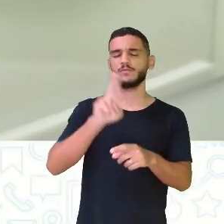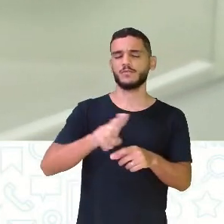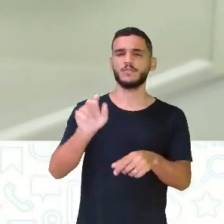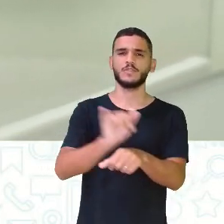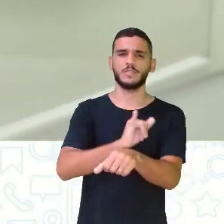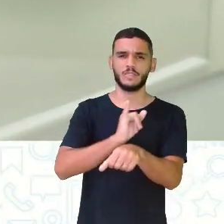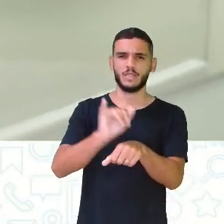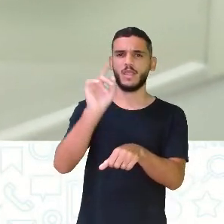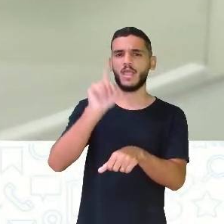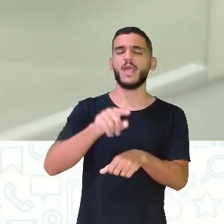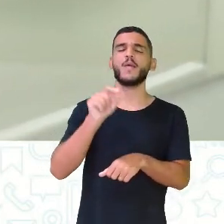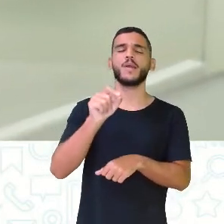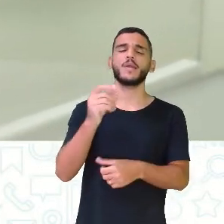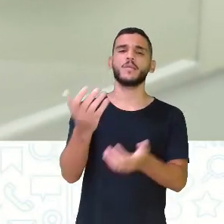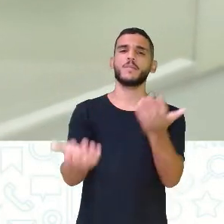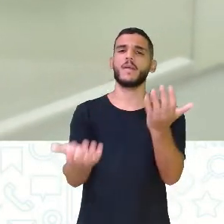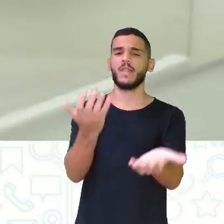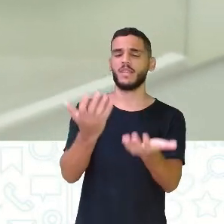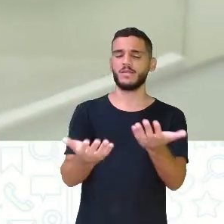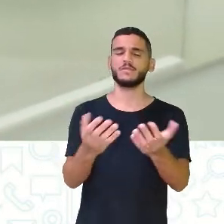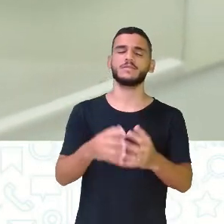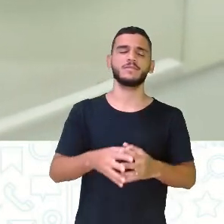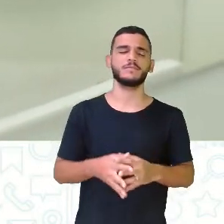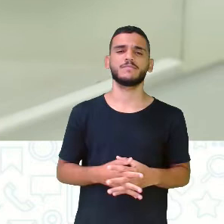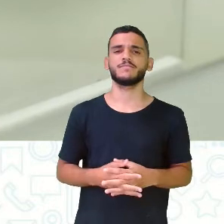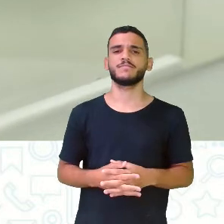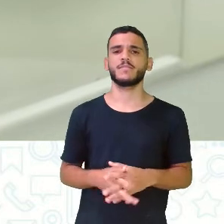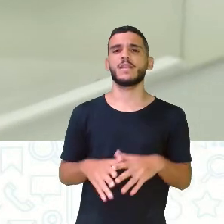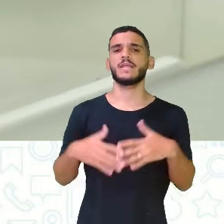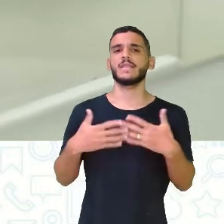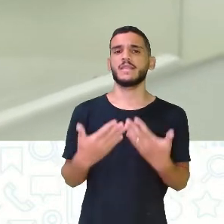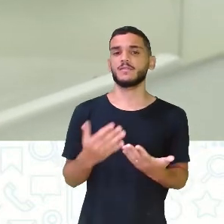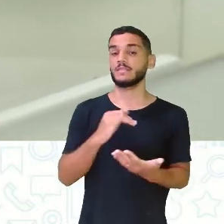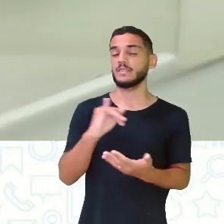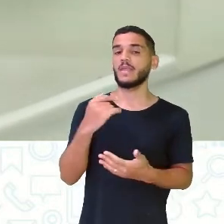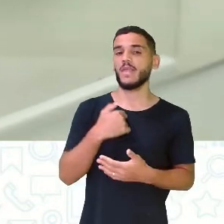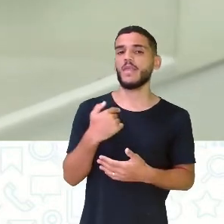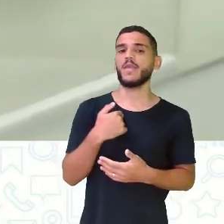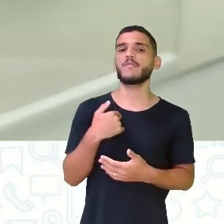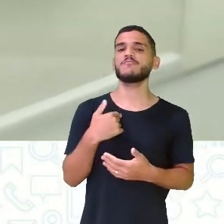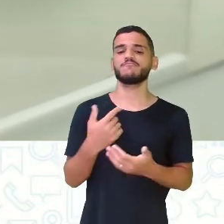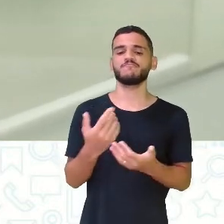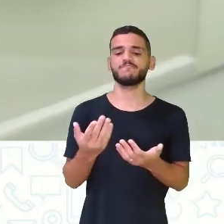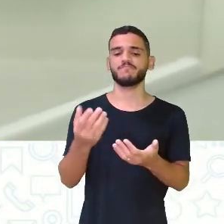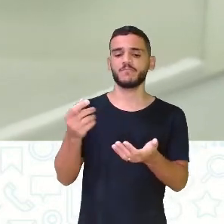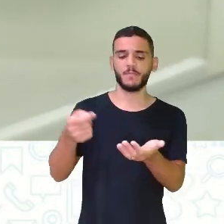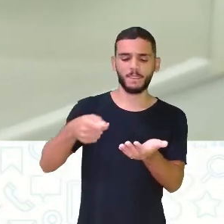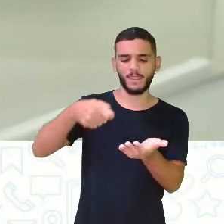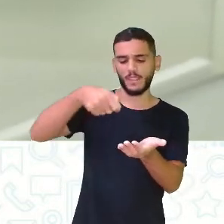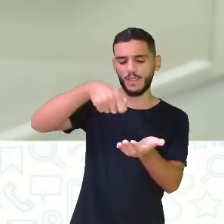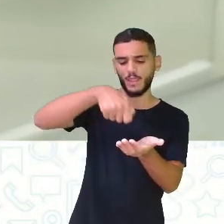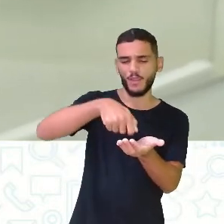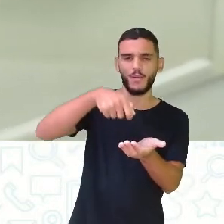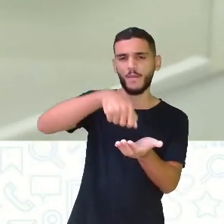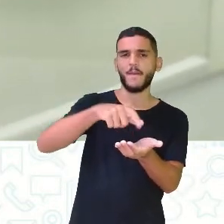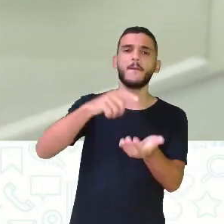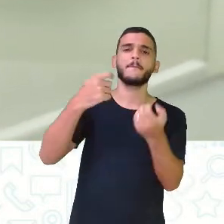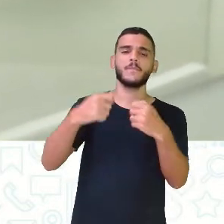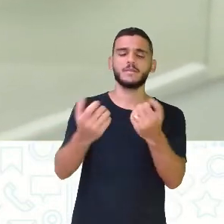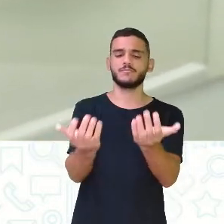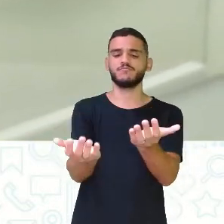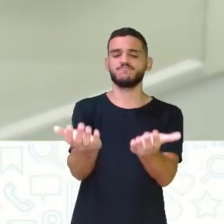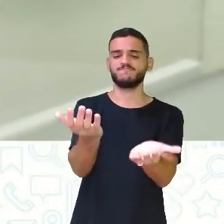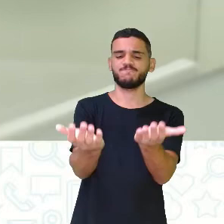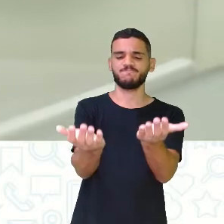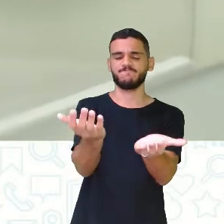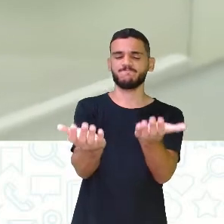toneladas, é a balança. Dependendo do que eu vou medir, a minha balança ela pode variar, tá? Claro, se você